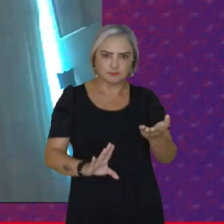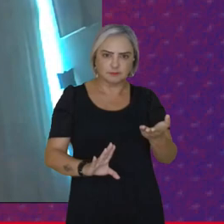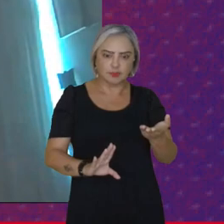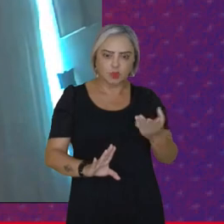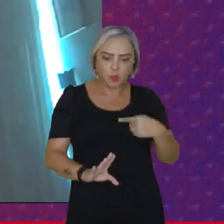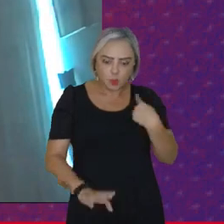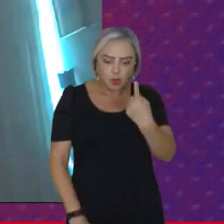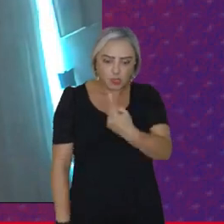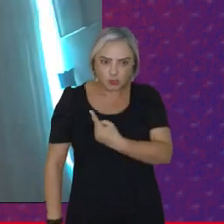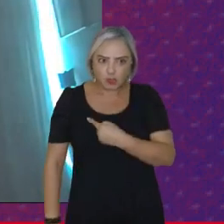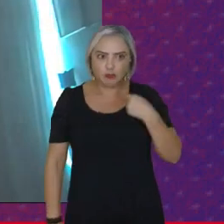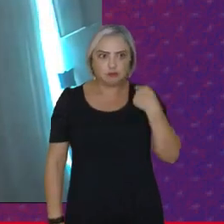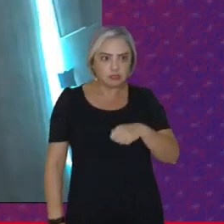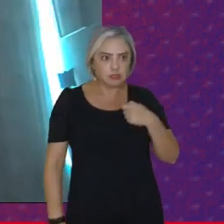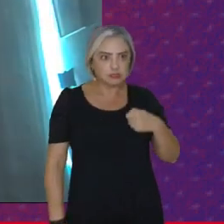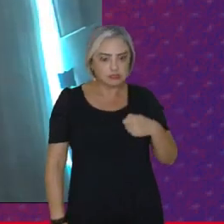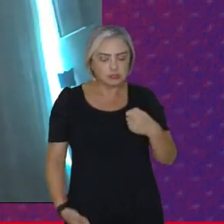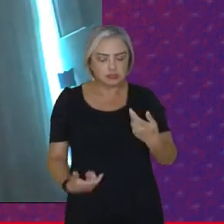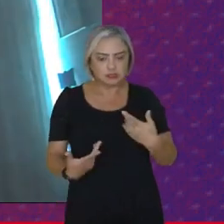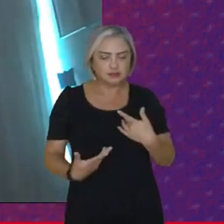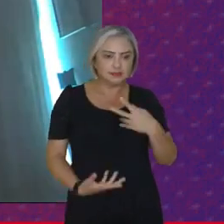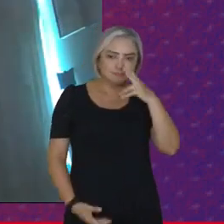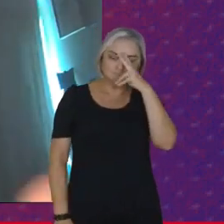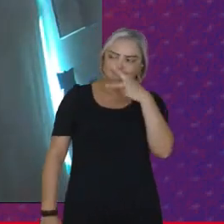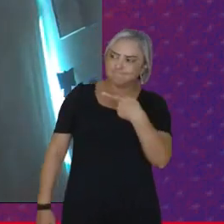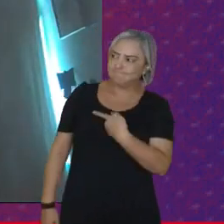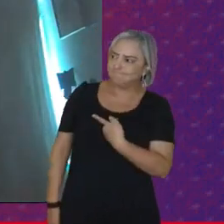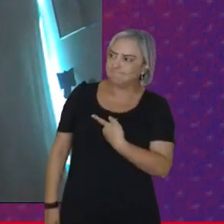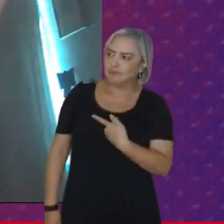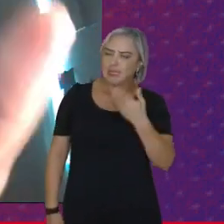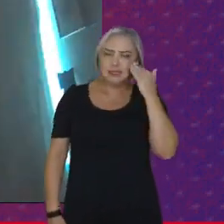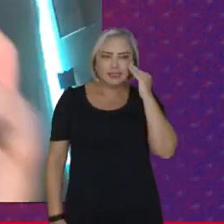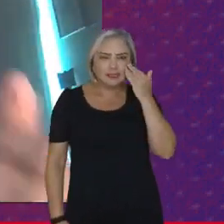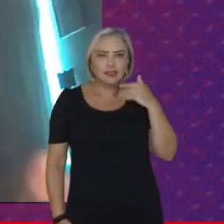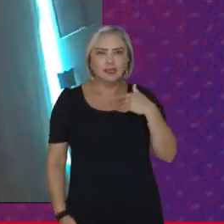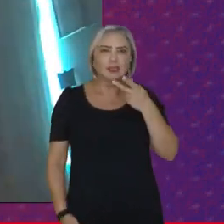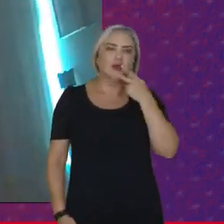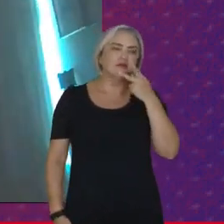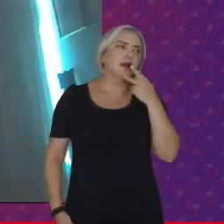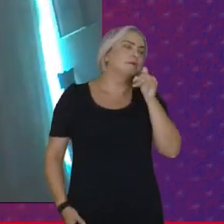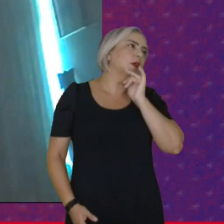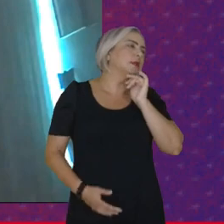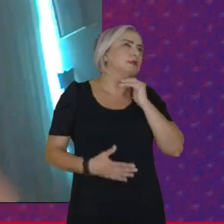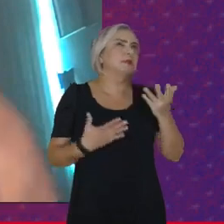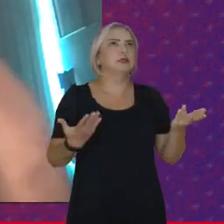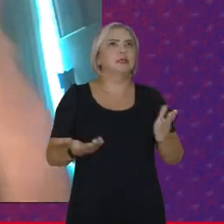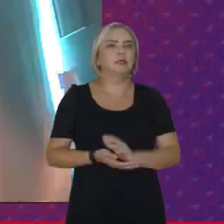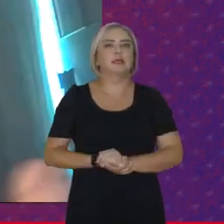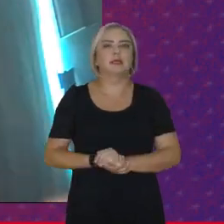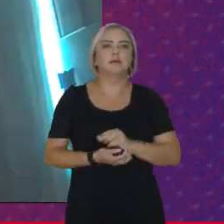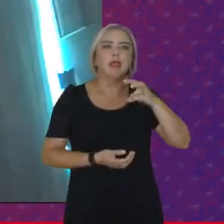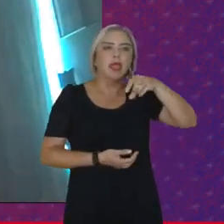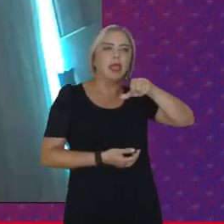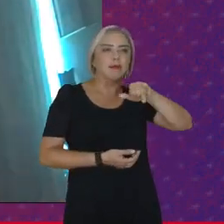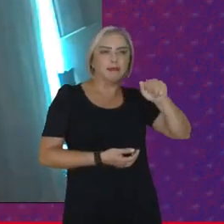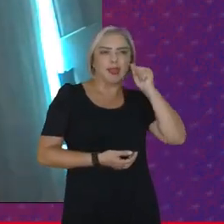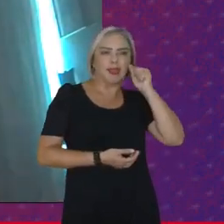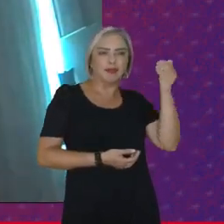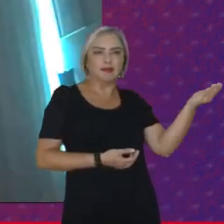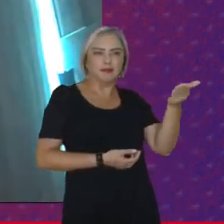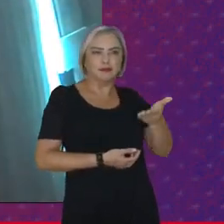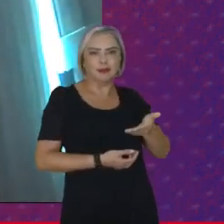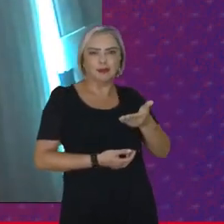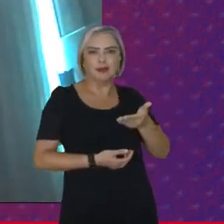O quanto nós precisamos nos revermos. Porque a gente fala, por exemplo, a Maria Flor